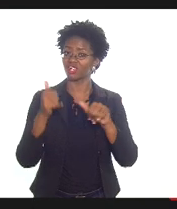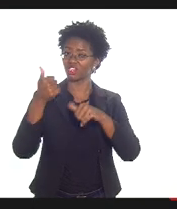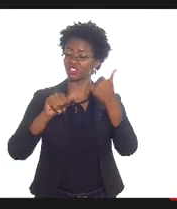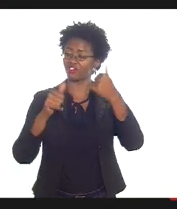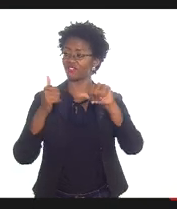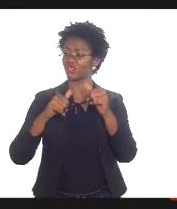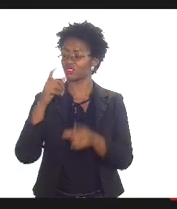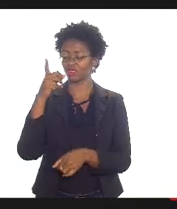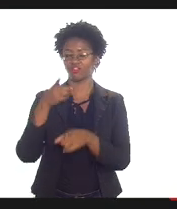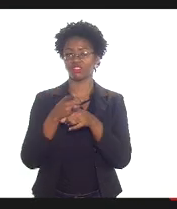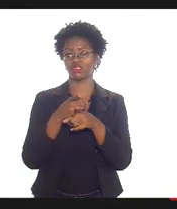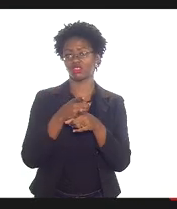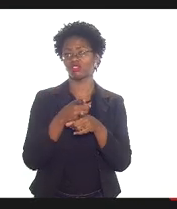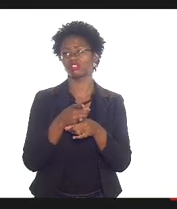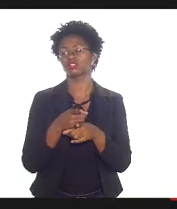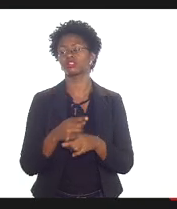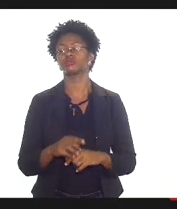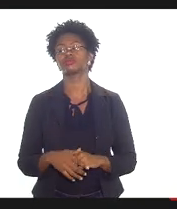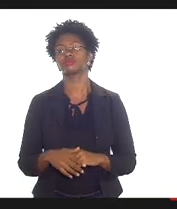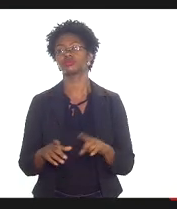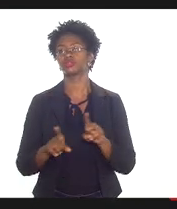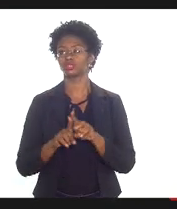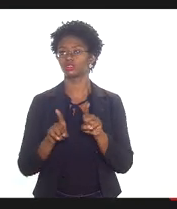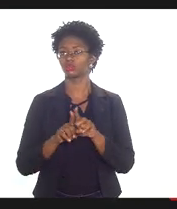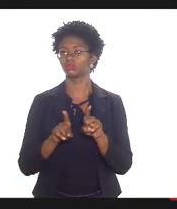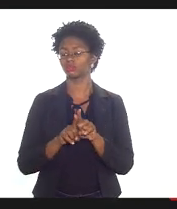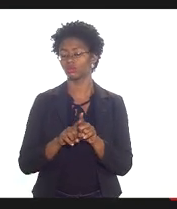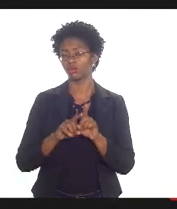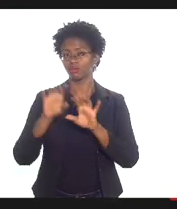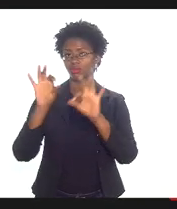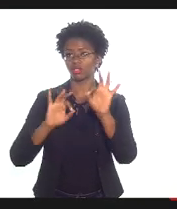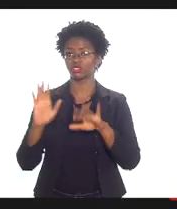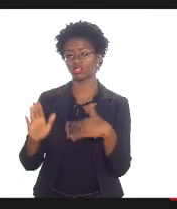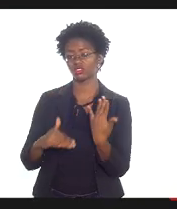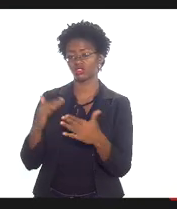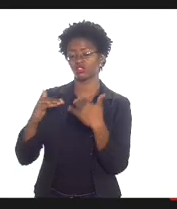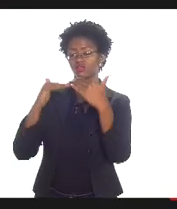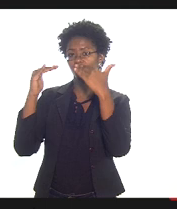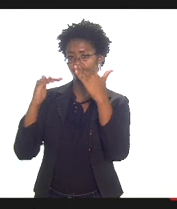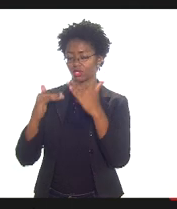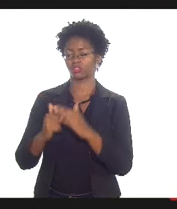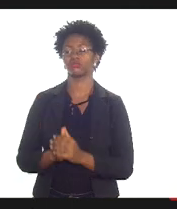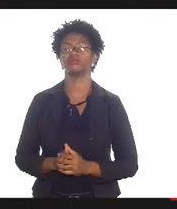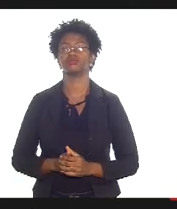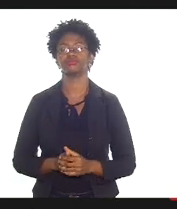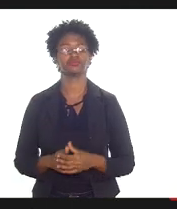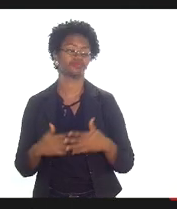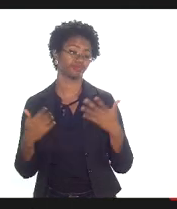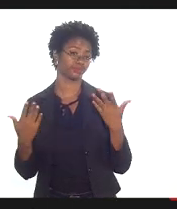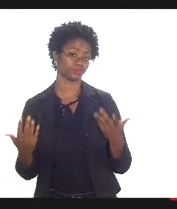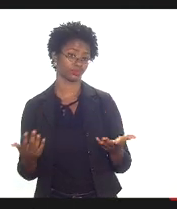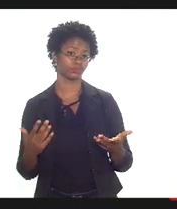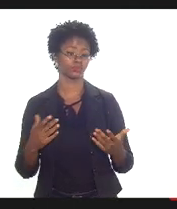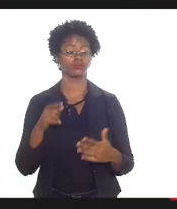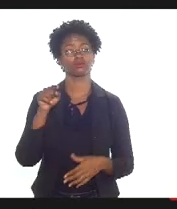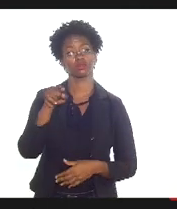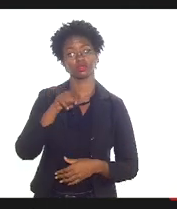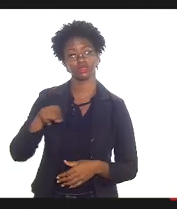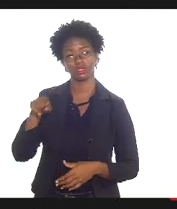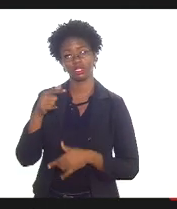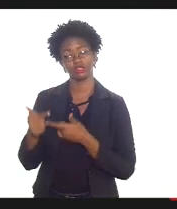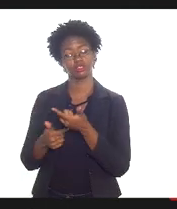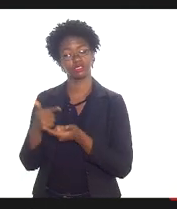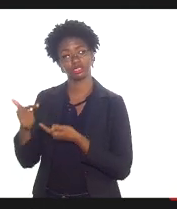de descoberta e ele tem um plano de desenvolvimento. Ora, nesses